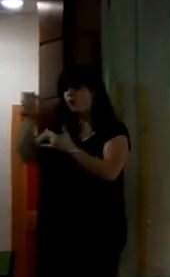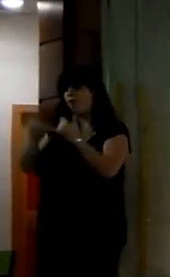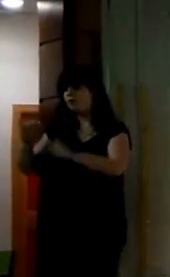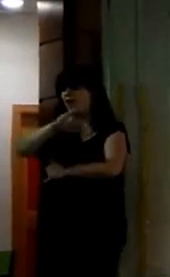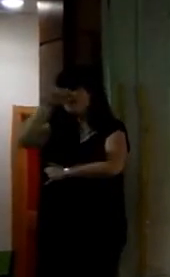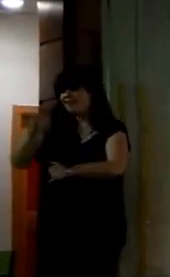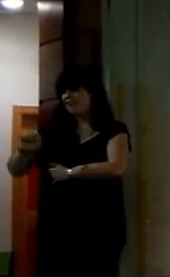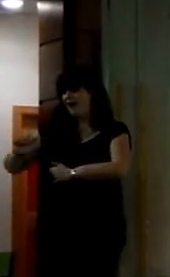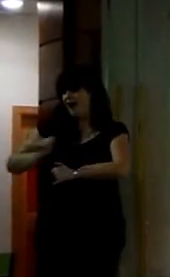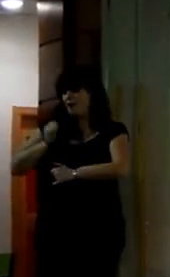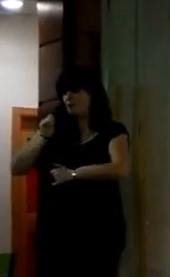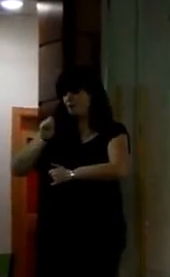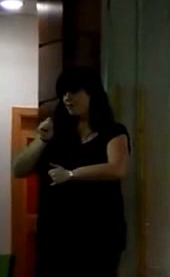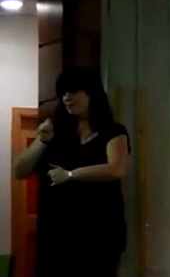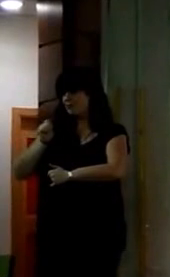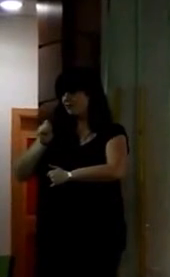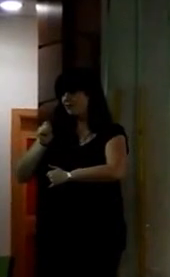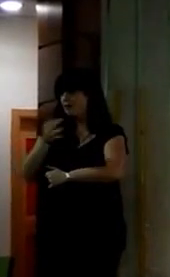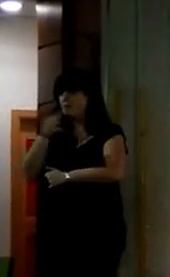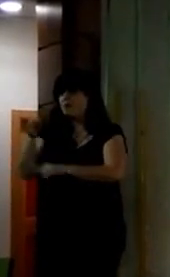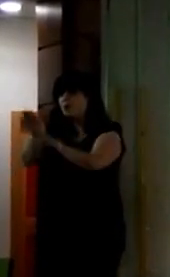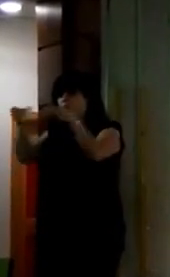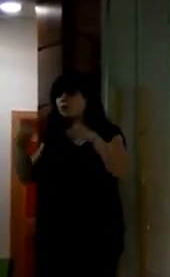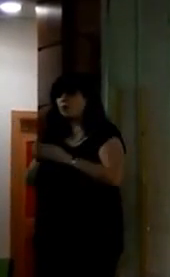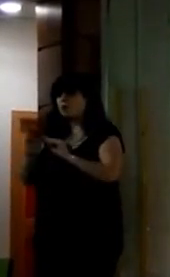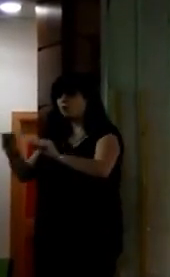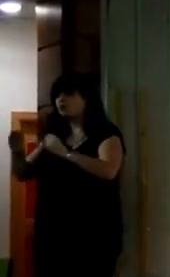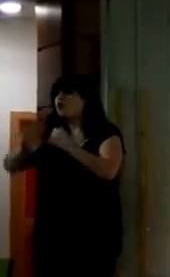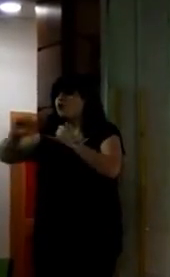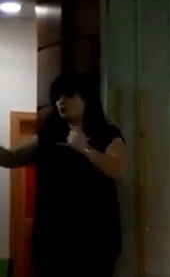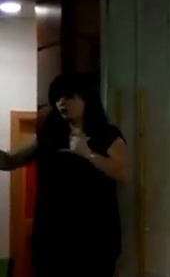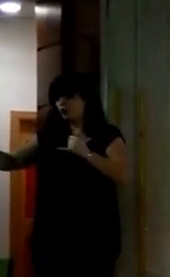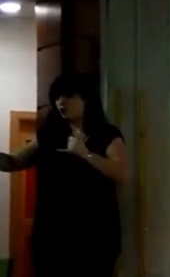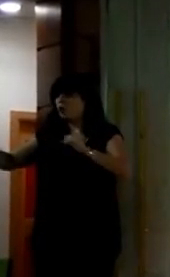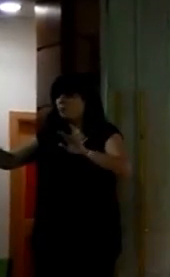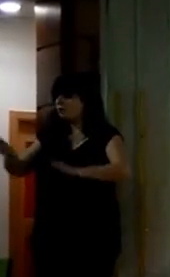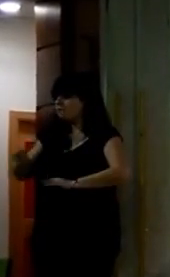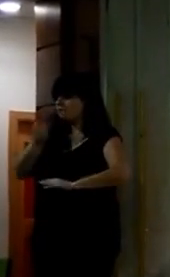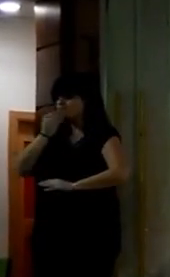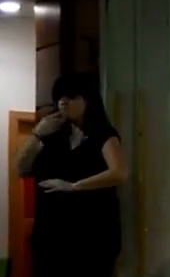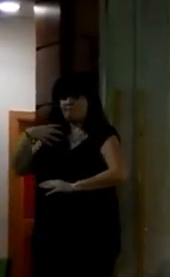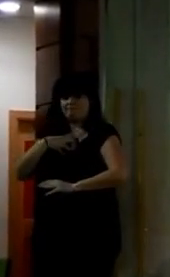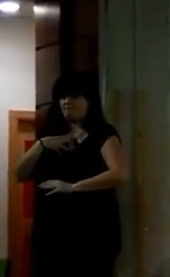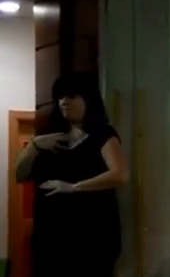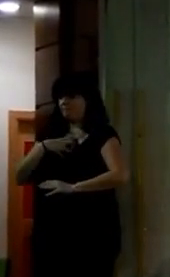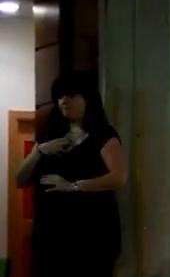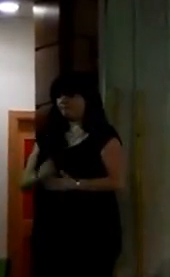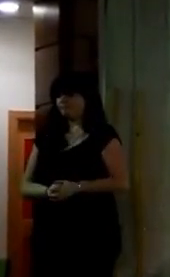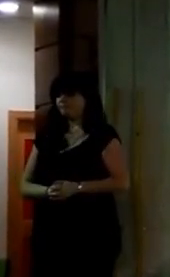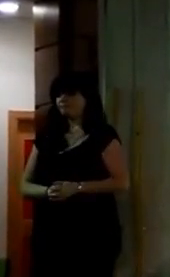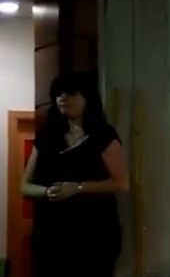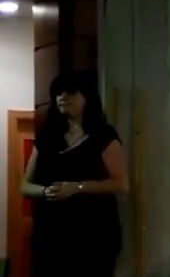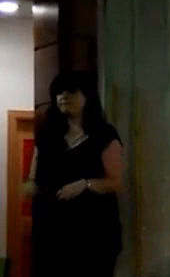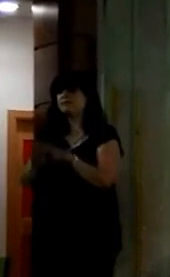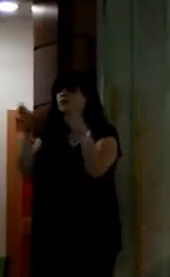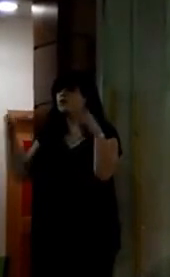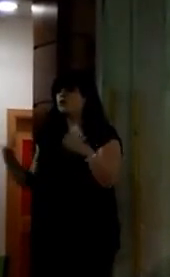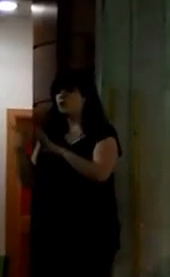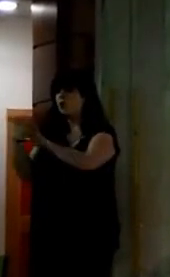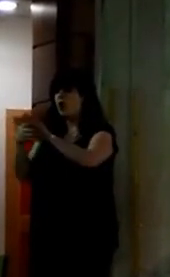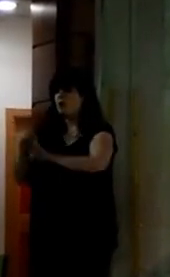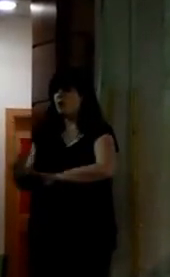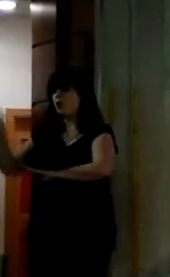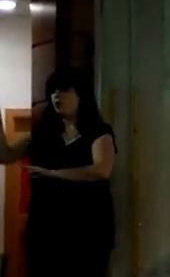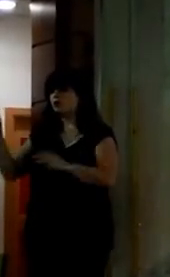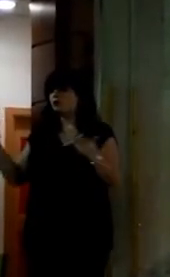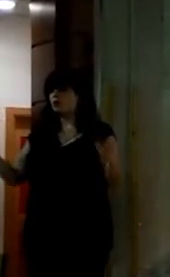a excusa perfecta, e tamén é o partido dos chourizos que non se pode comer. Outro partido do que falaba